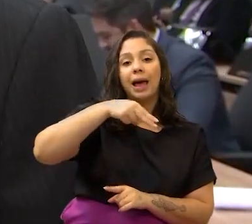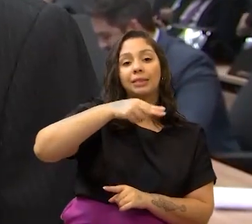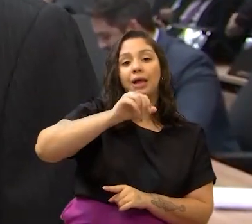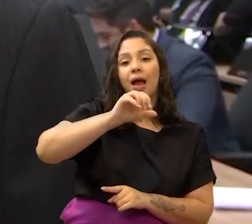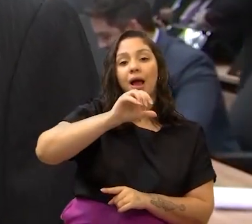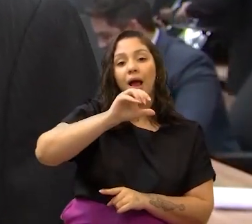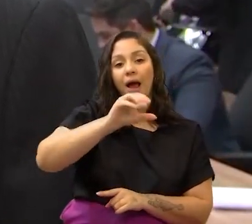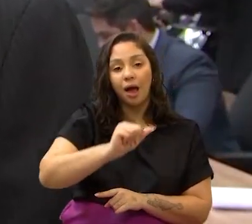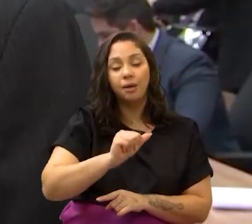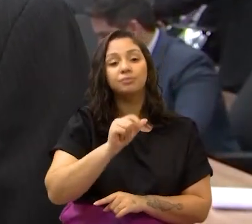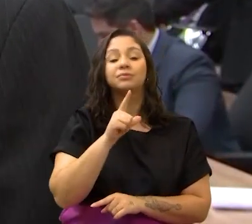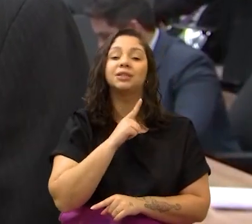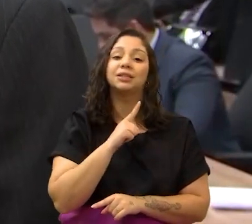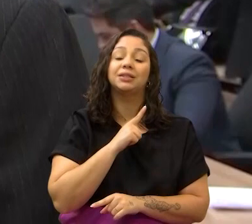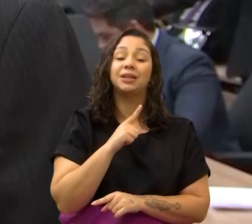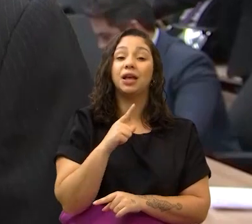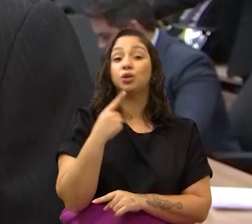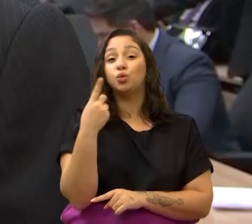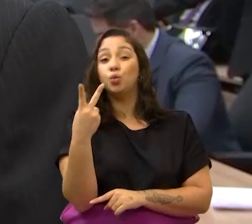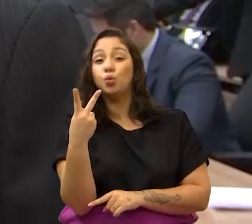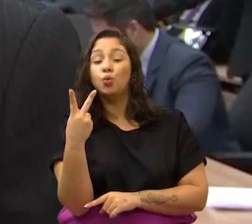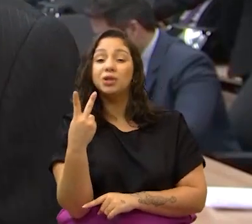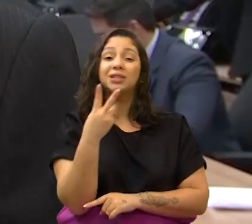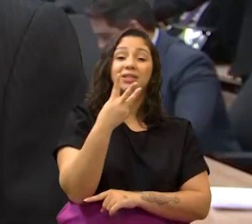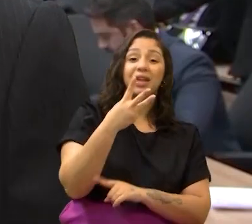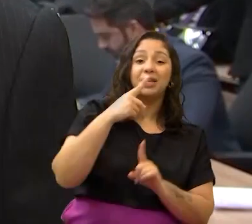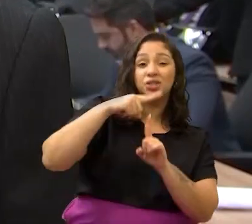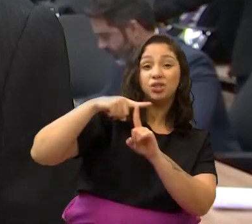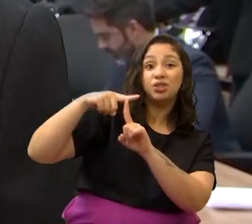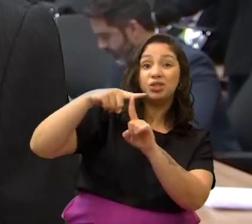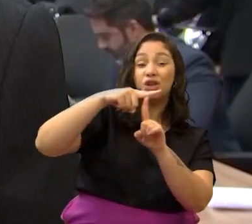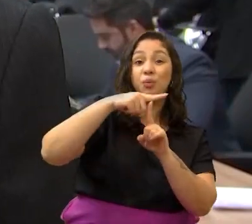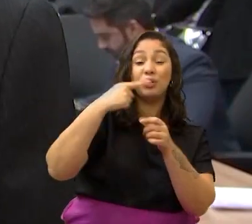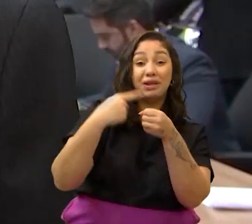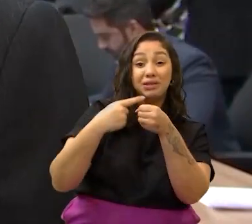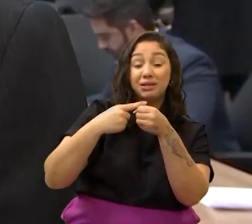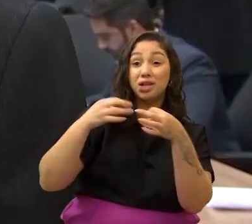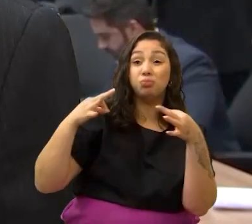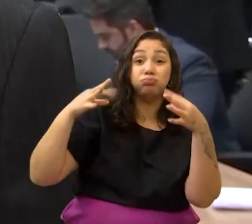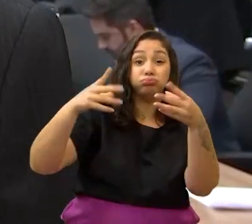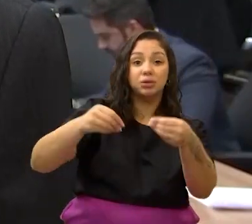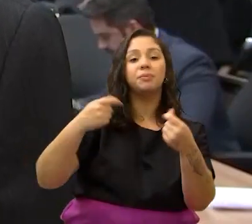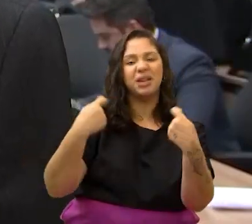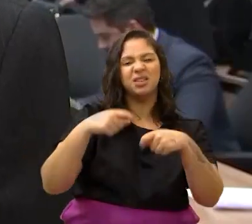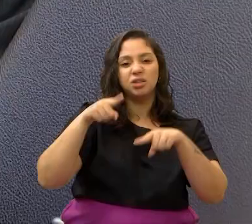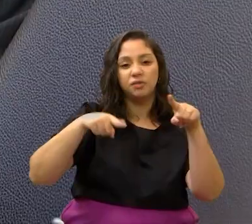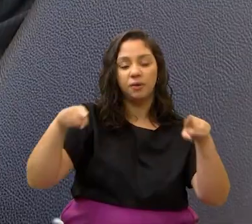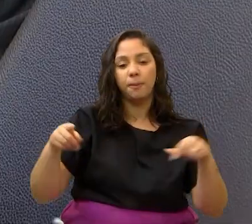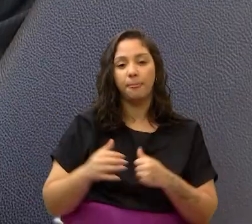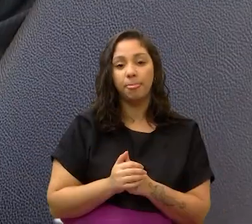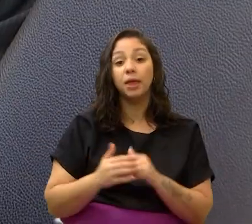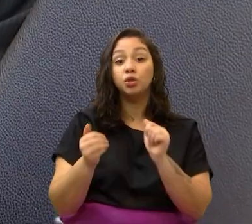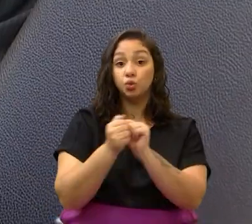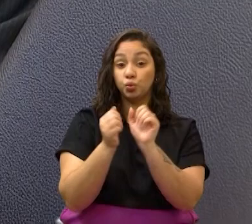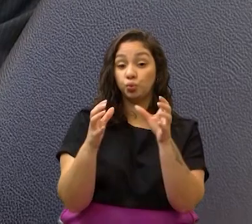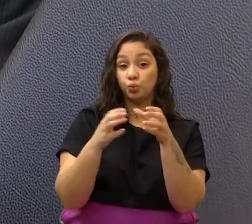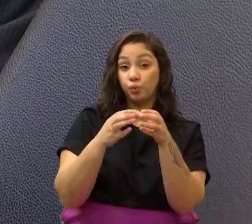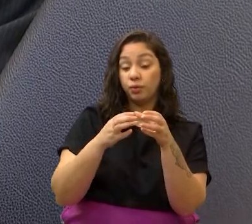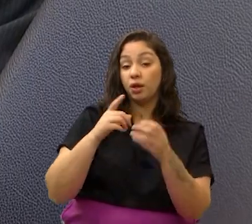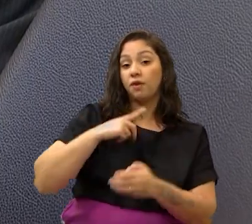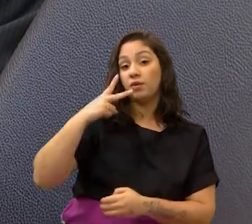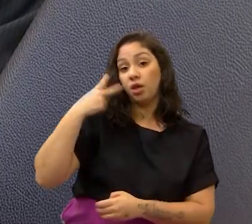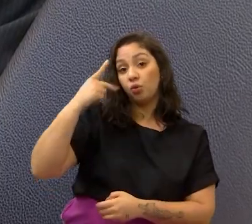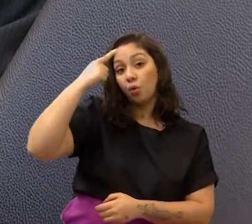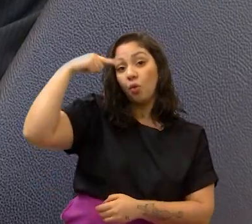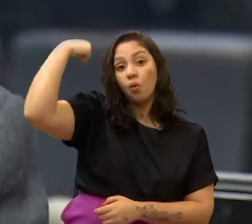no centro, e fica 2, 3 espécies usando na cidade inteira. A gente precisa de diversidade. Completam o colegiado ali